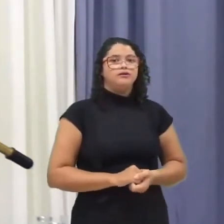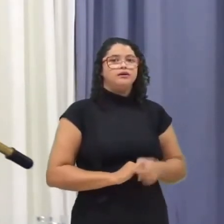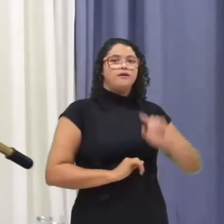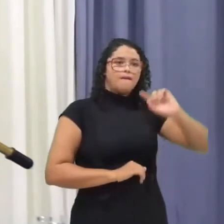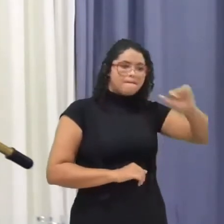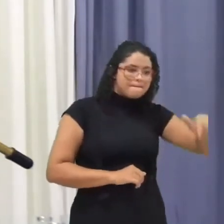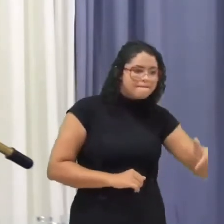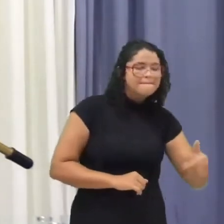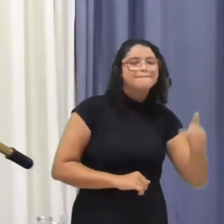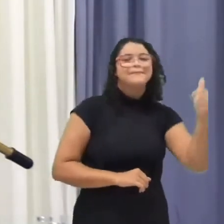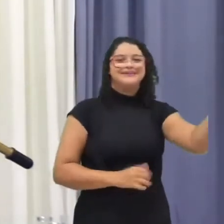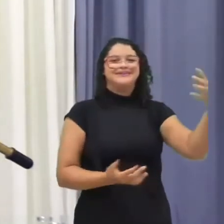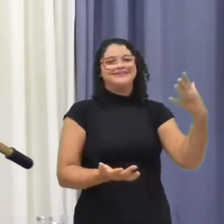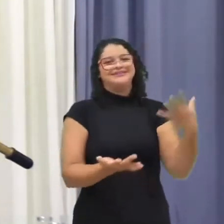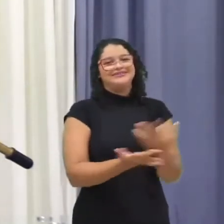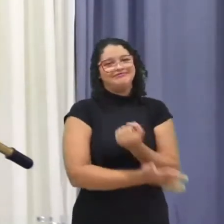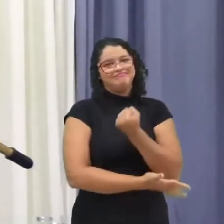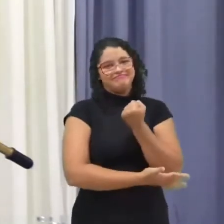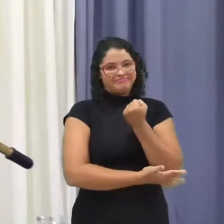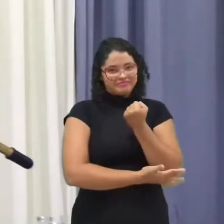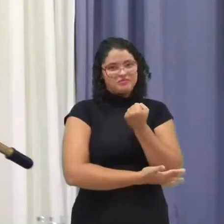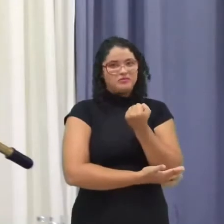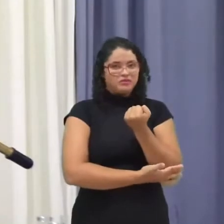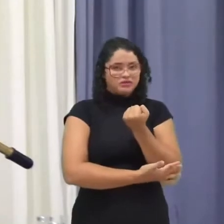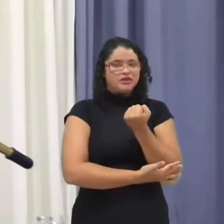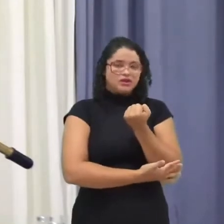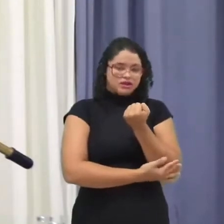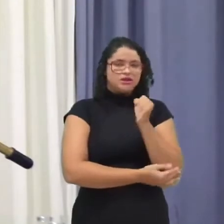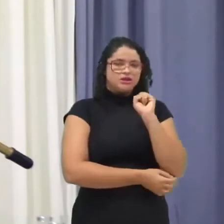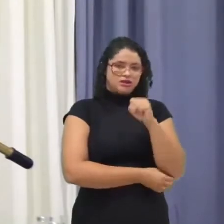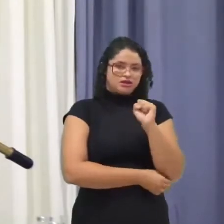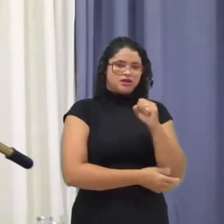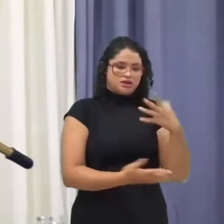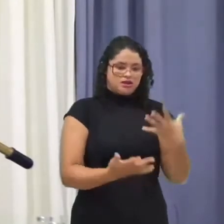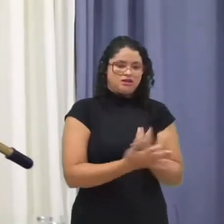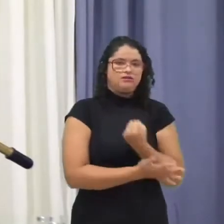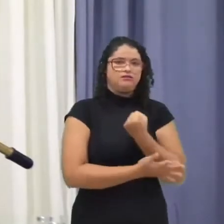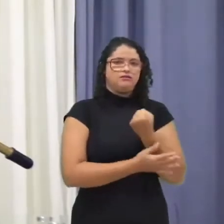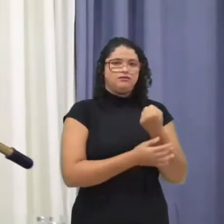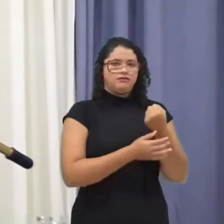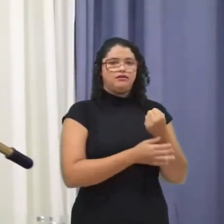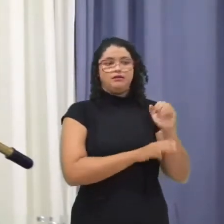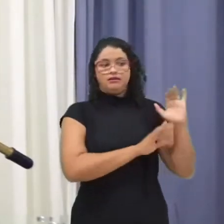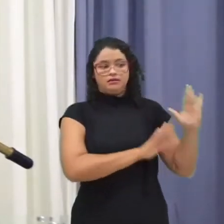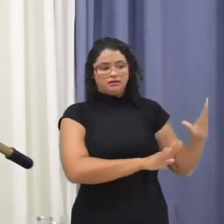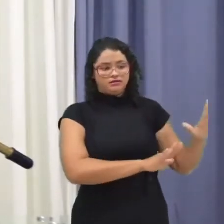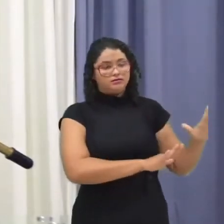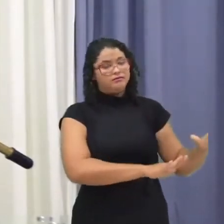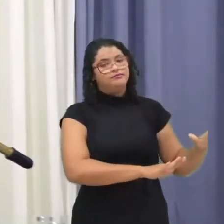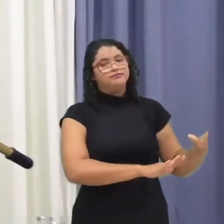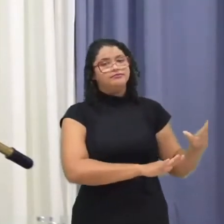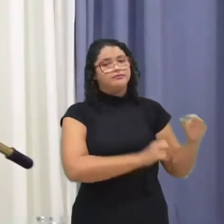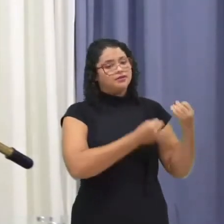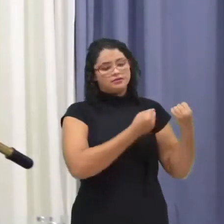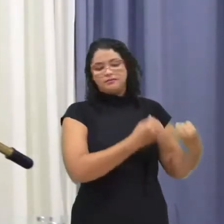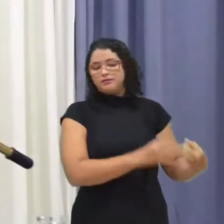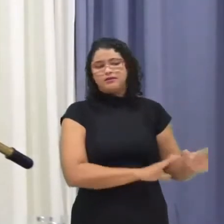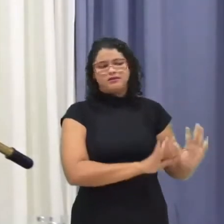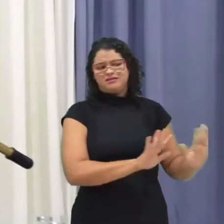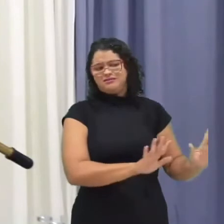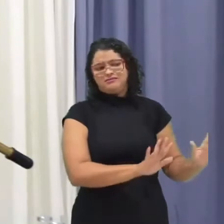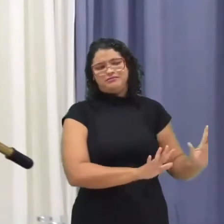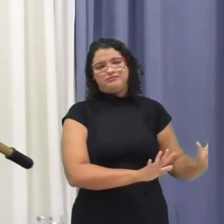pós-arrebatamento. Seremos arrebatados, mas vou deixar aqui uma palavra. Seremos